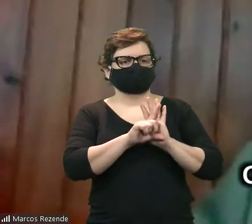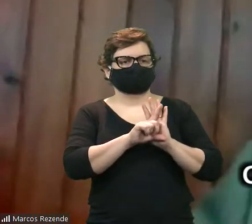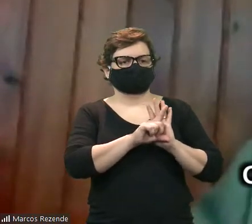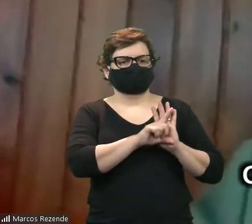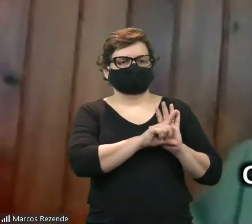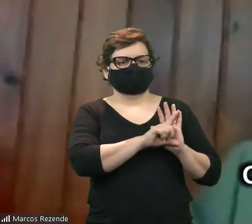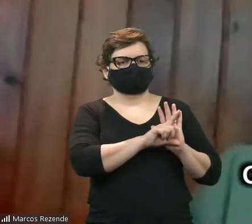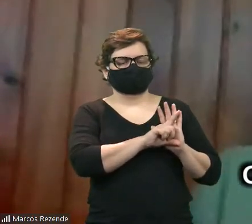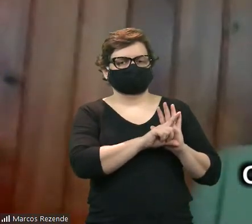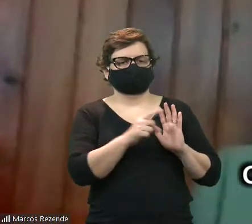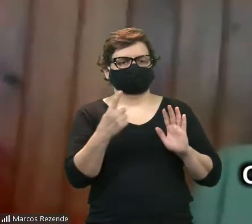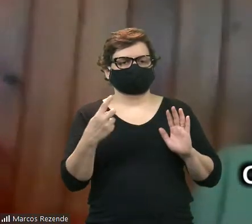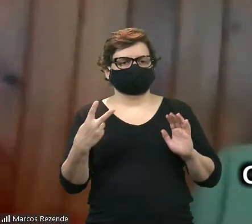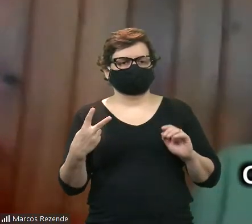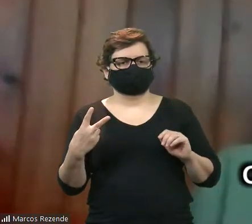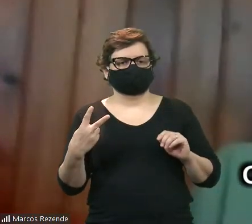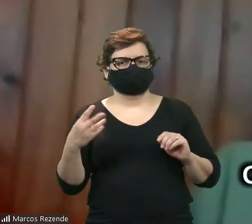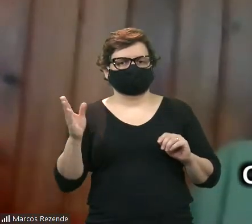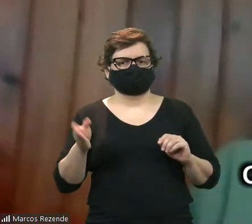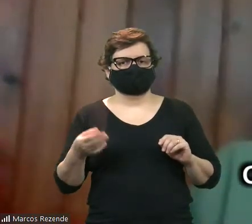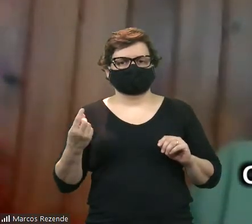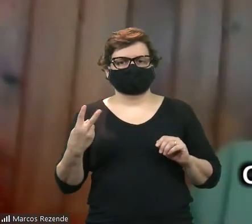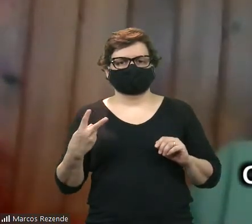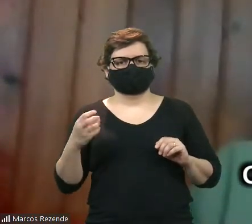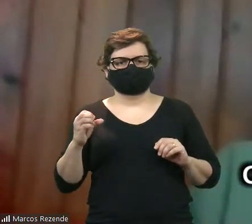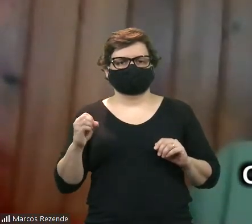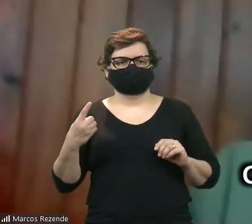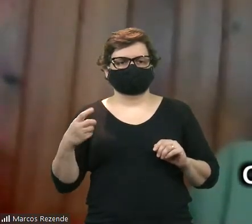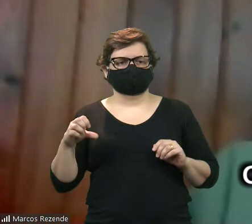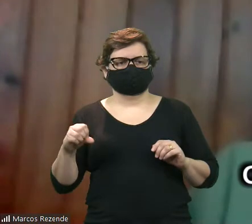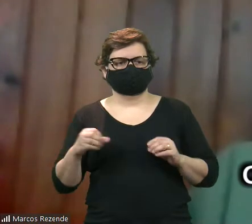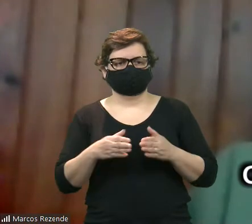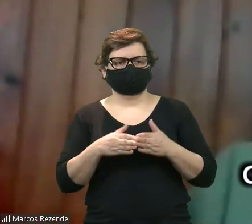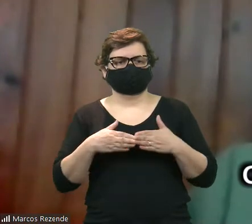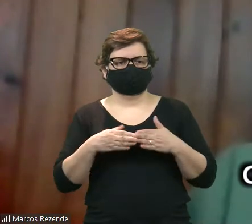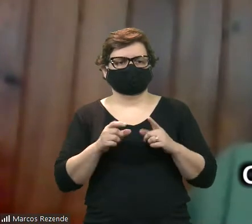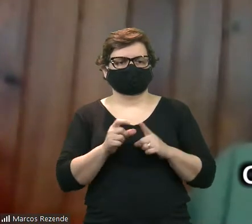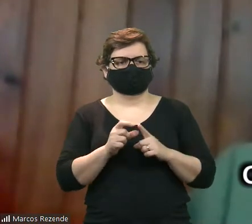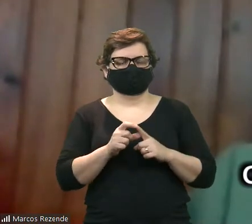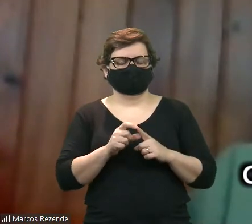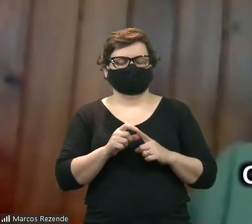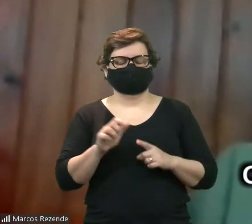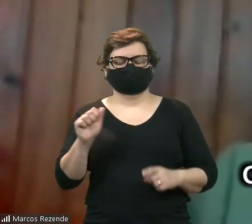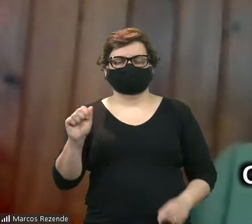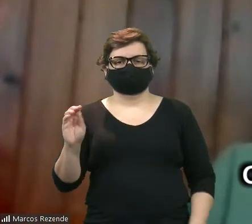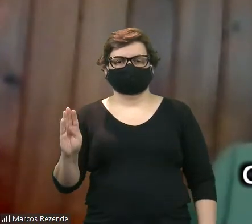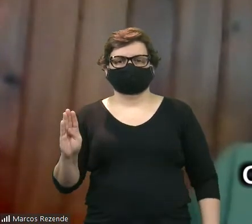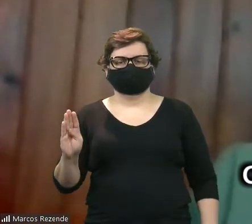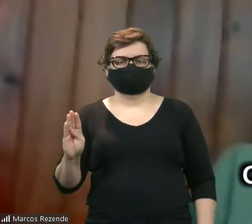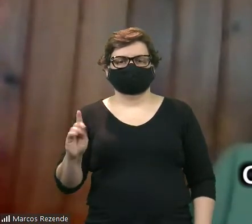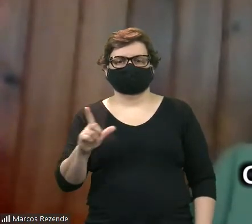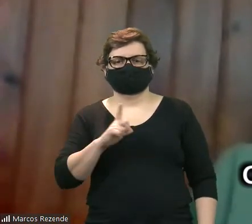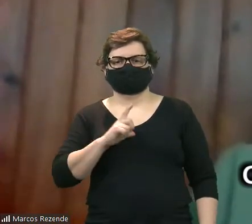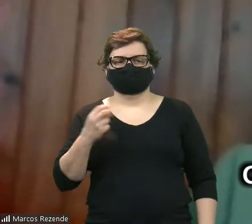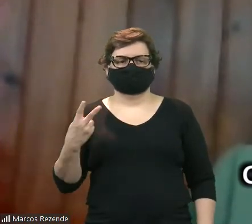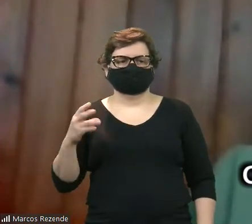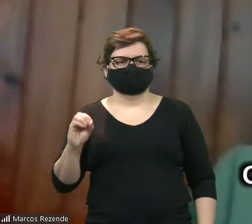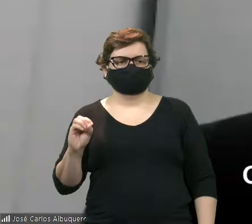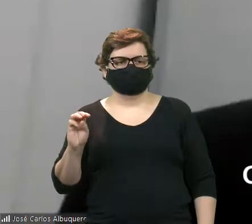complementar número 12 de 2019. Pede a palavra ao vereador Zé Carlos Albuquerque, que dispõe por 20